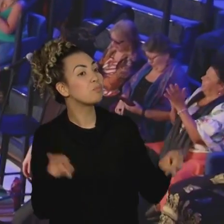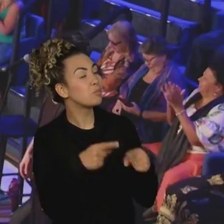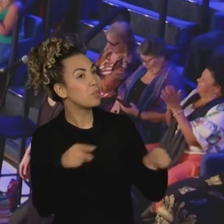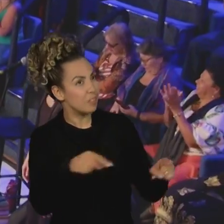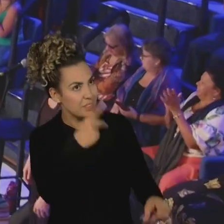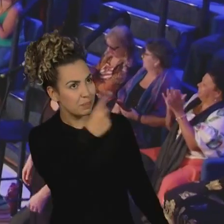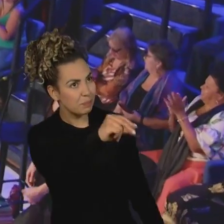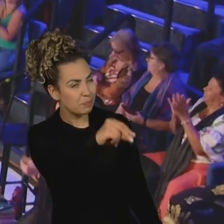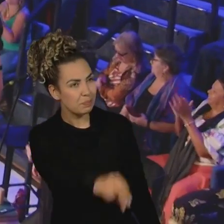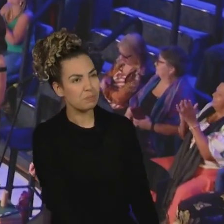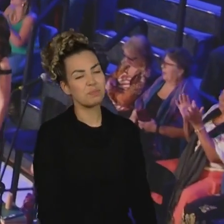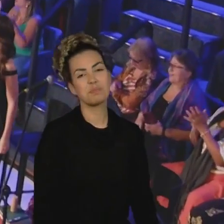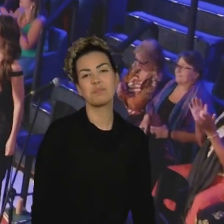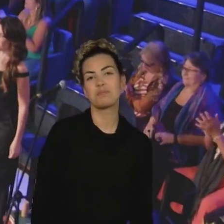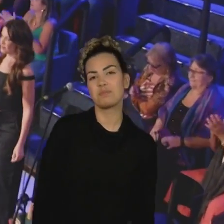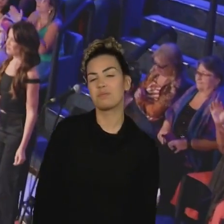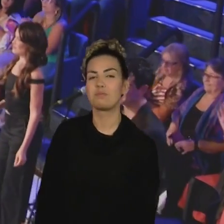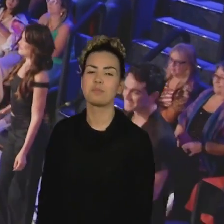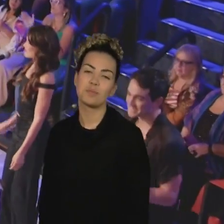banda!